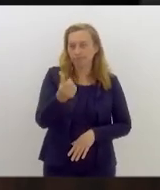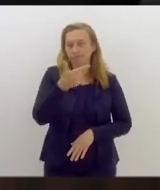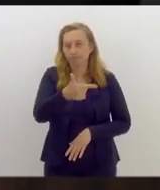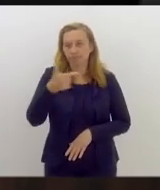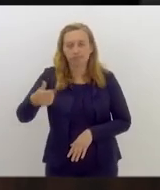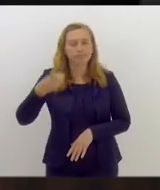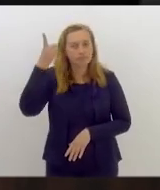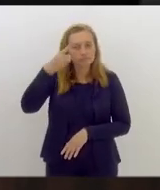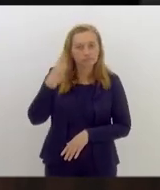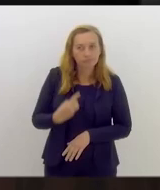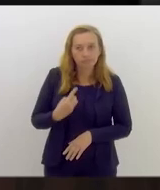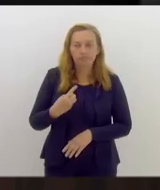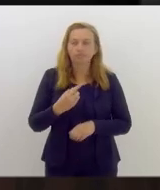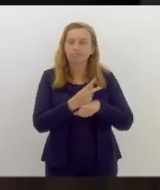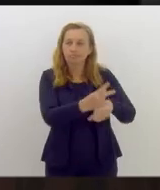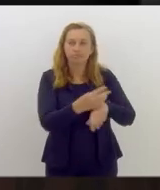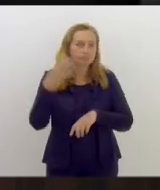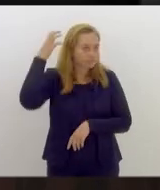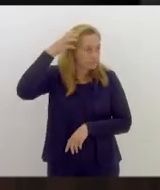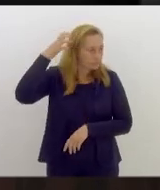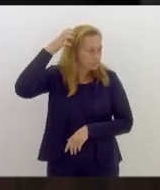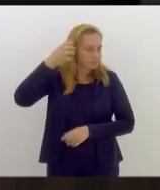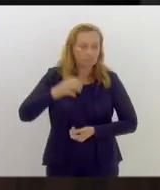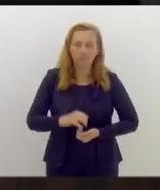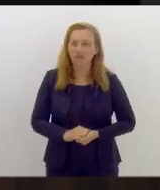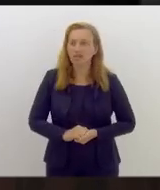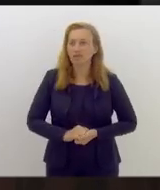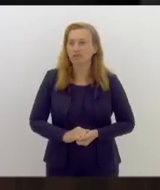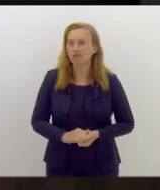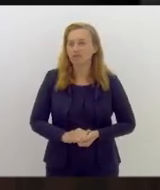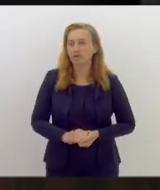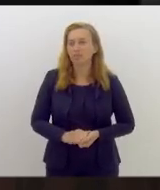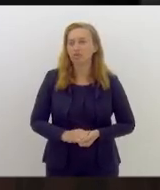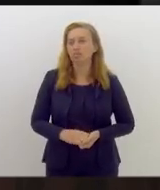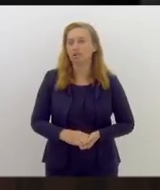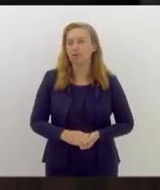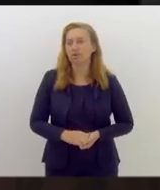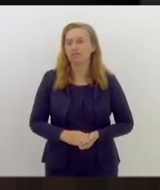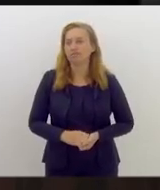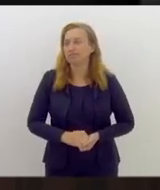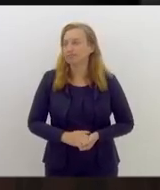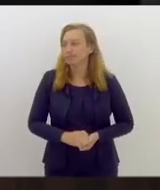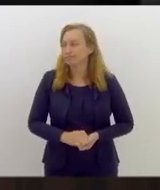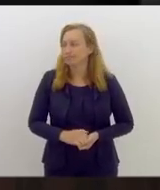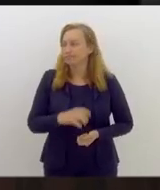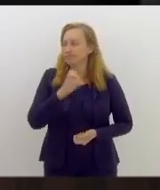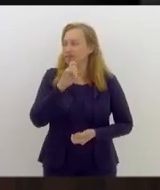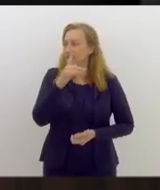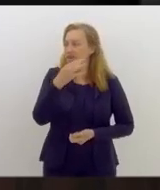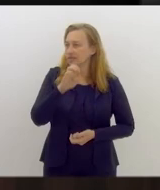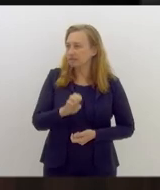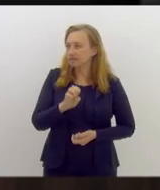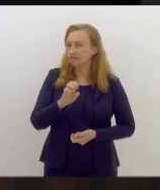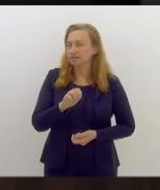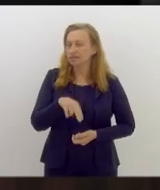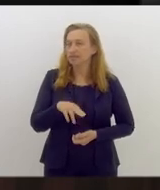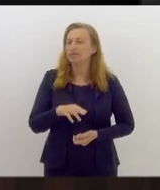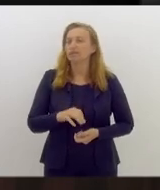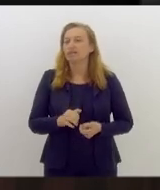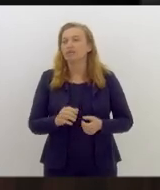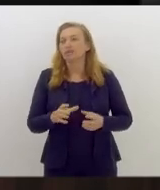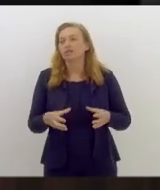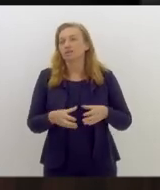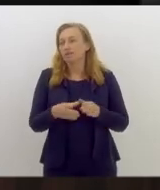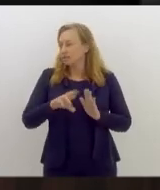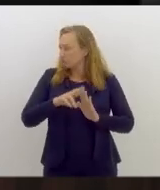autoria da deputada Dani Monteiro, que concede o prêmio Marielle Franco A Ellen Andrews, parecer da